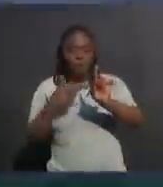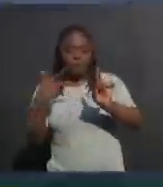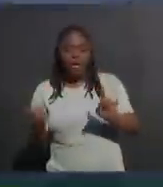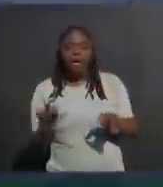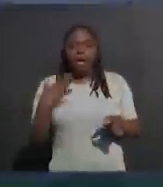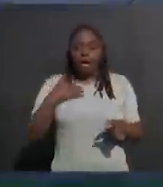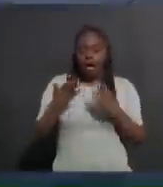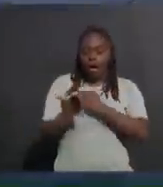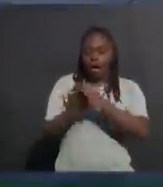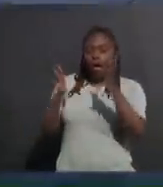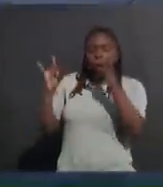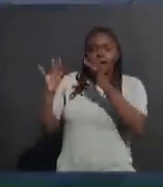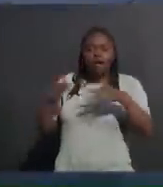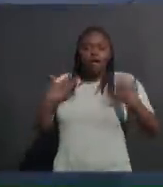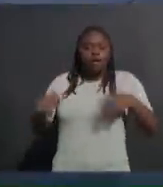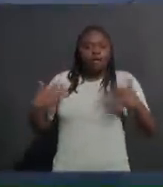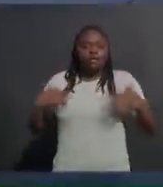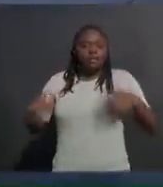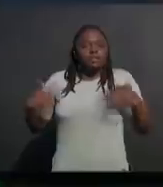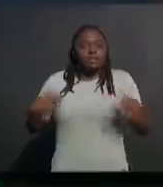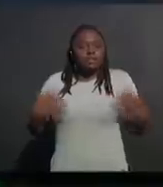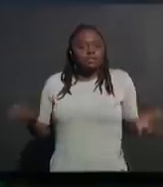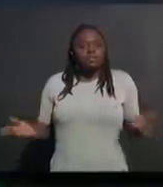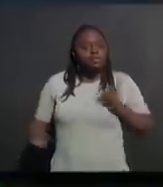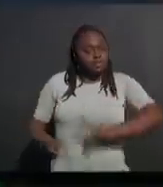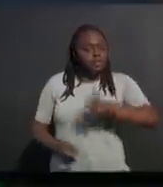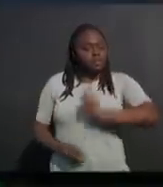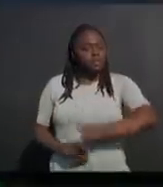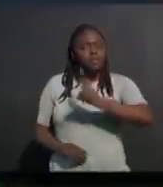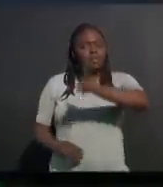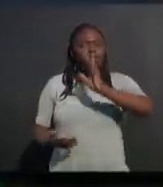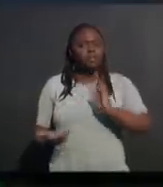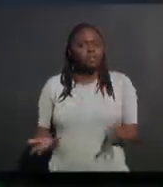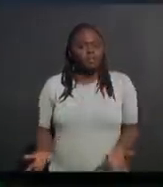comecei a namorar! Eu preciso... O tempo todo!